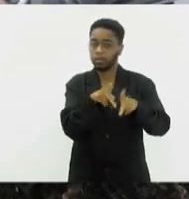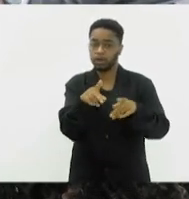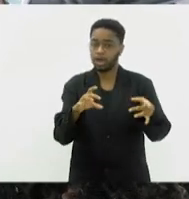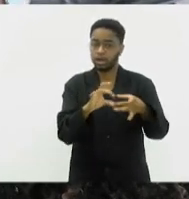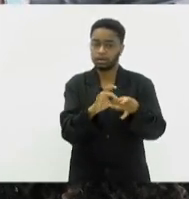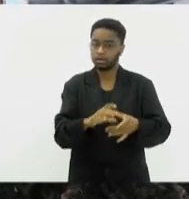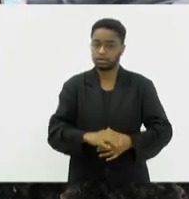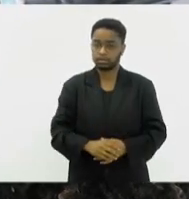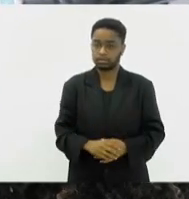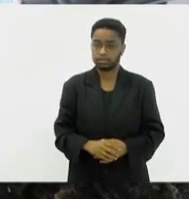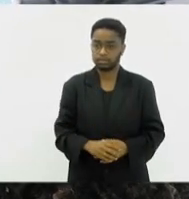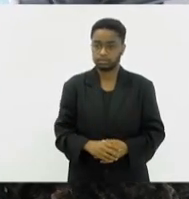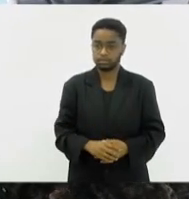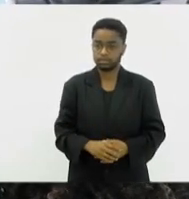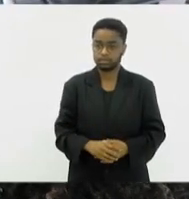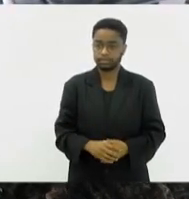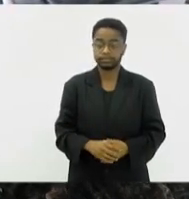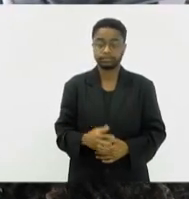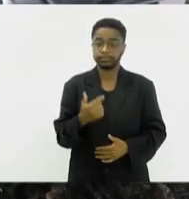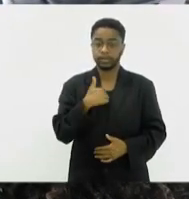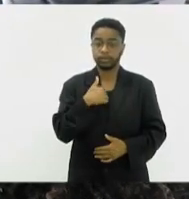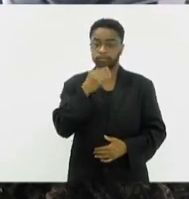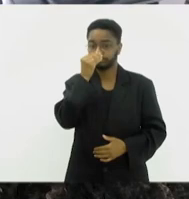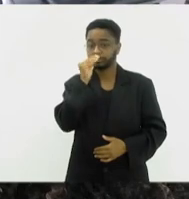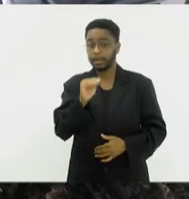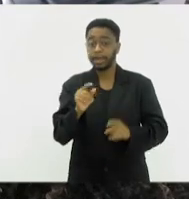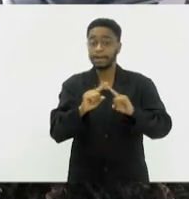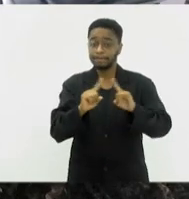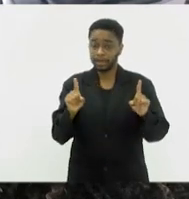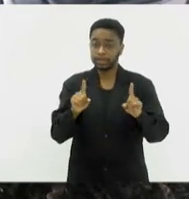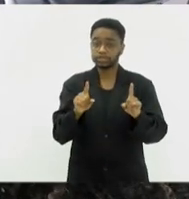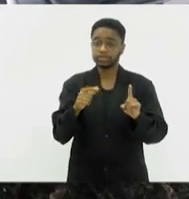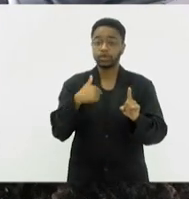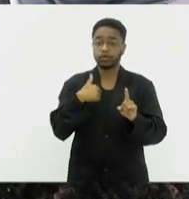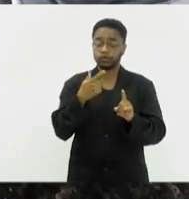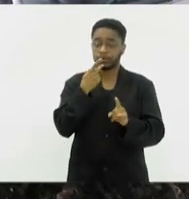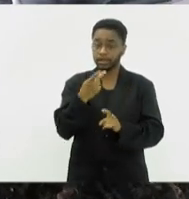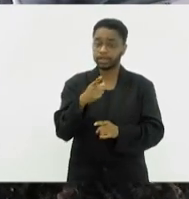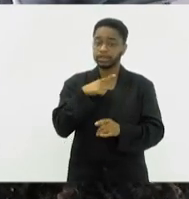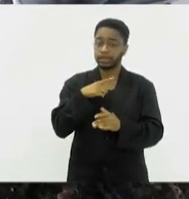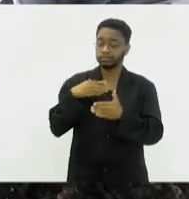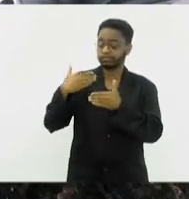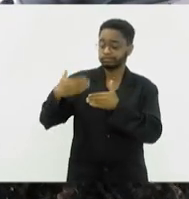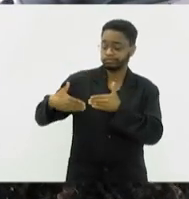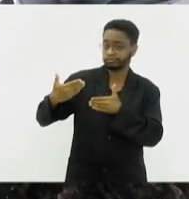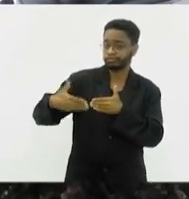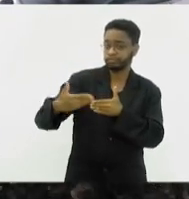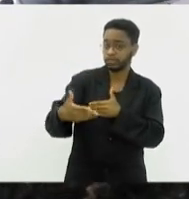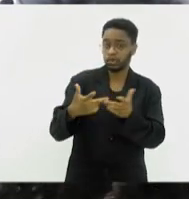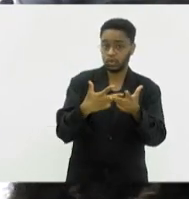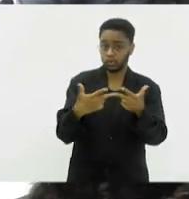Mas vou relevar, vou superar isso. Eu só estou dizendo que vão se sucedendo coisas que, ao meu ver,